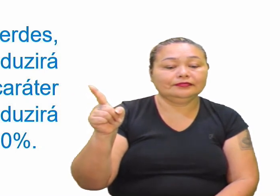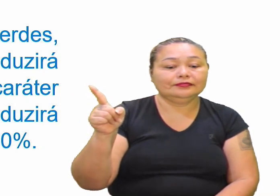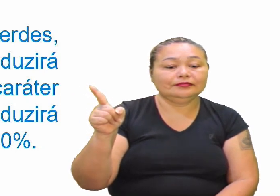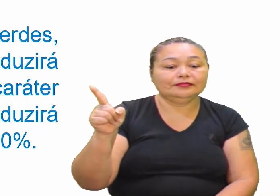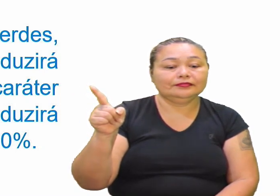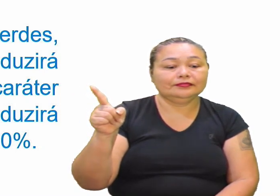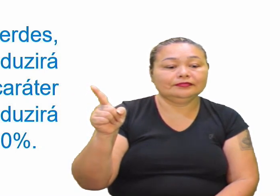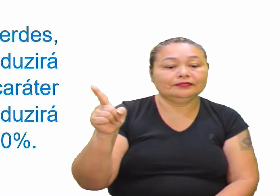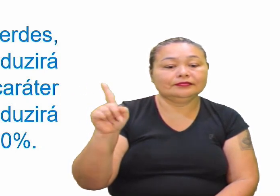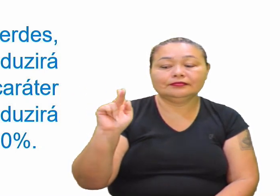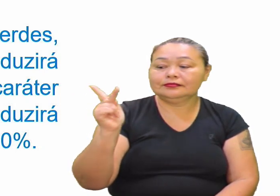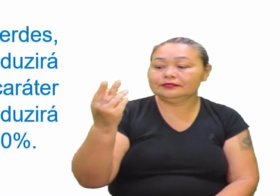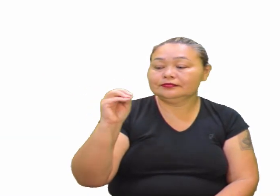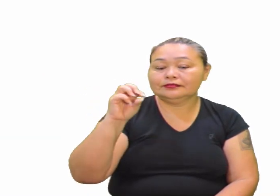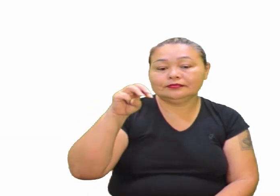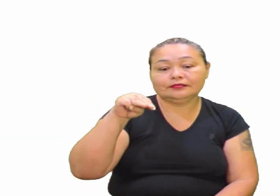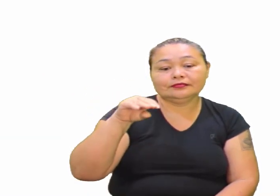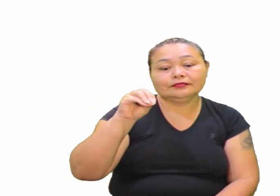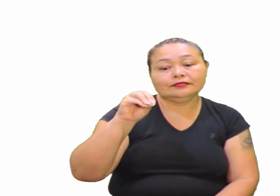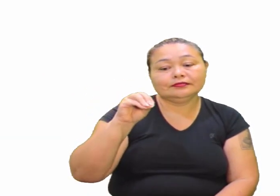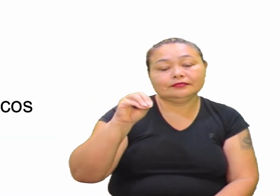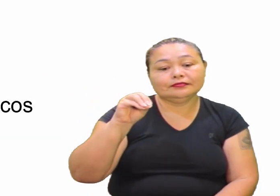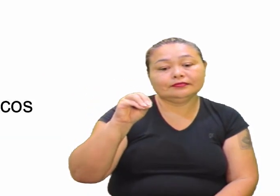Aperta. Homozigoto.